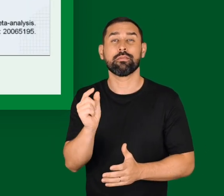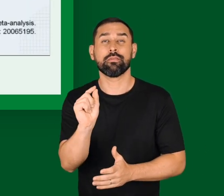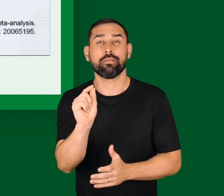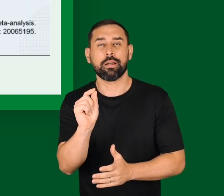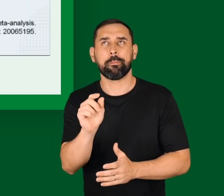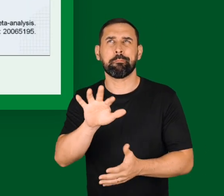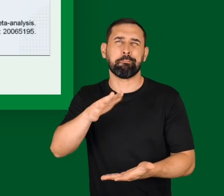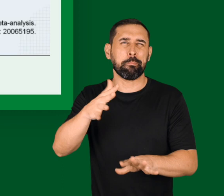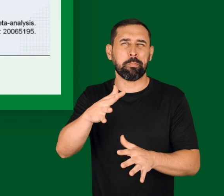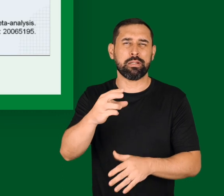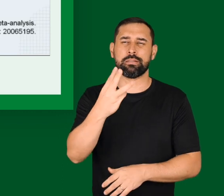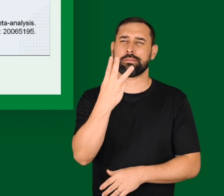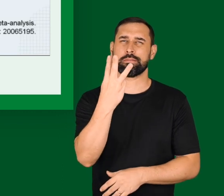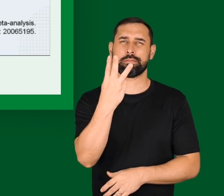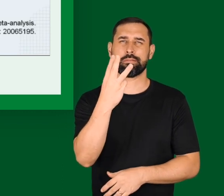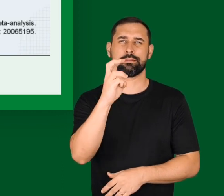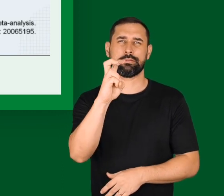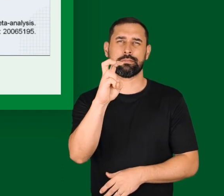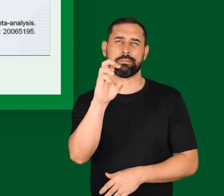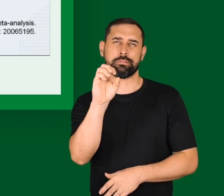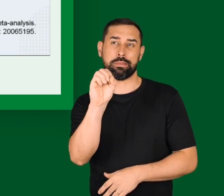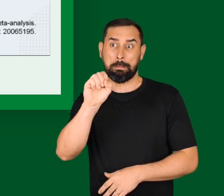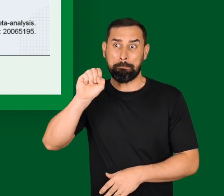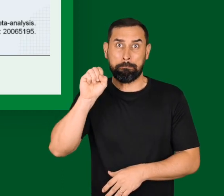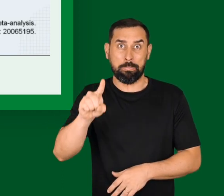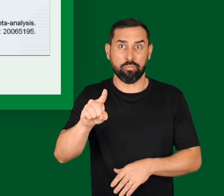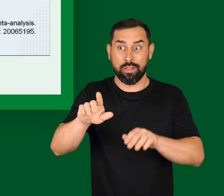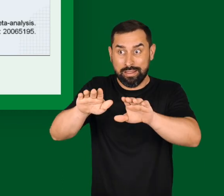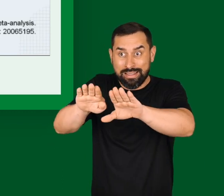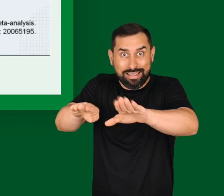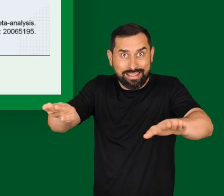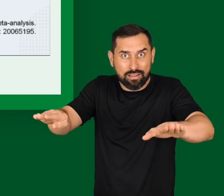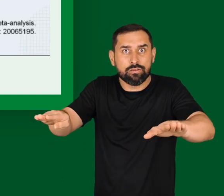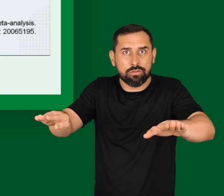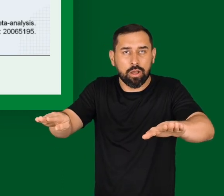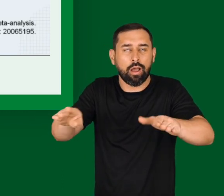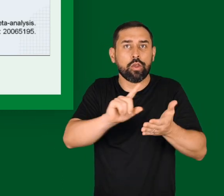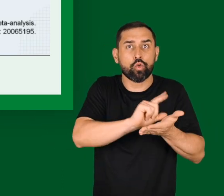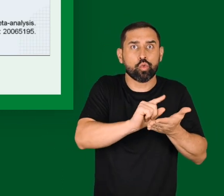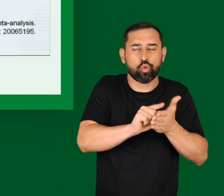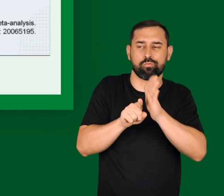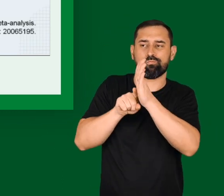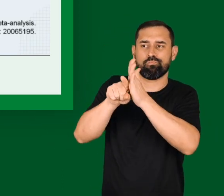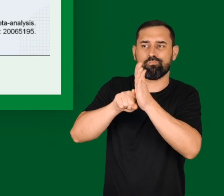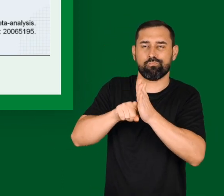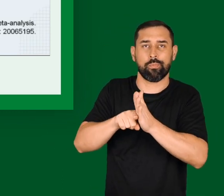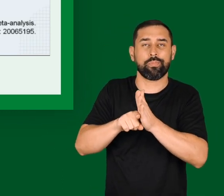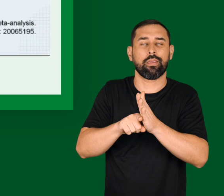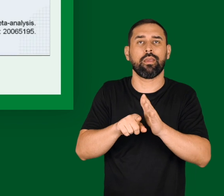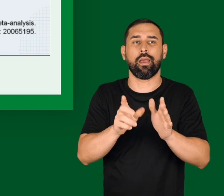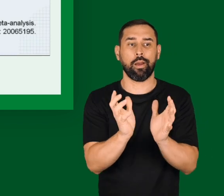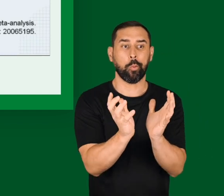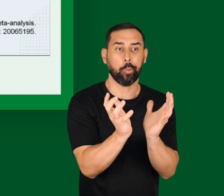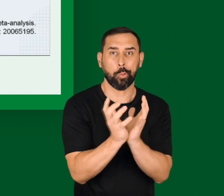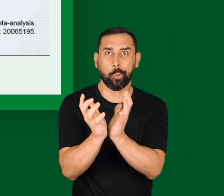observacionais, onde eles pegaram um N grande, quase 350 mil crianças, e eles fizeram o treinamento e a